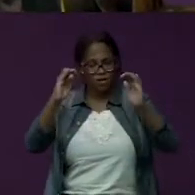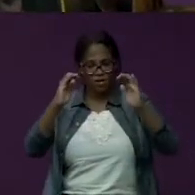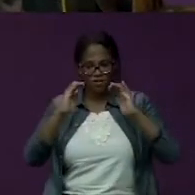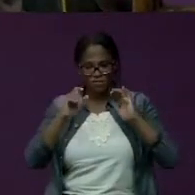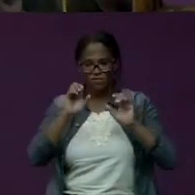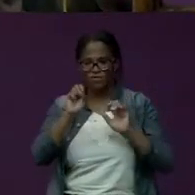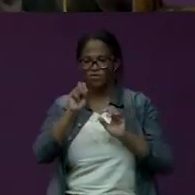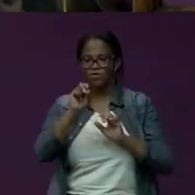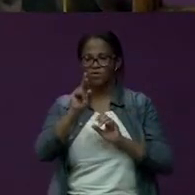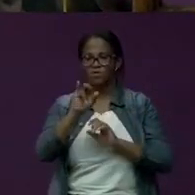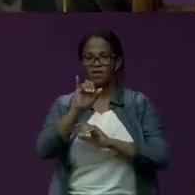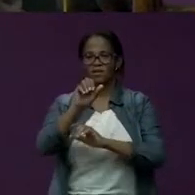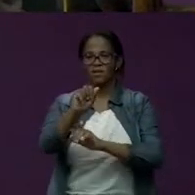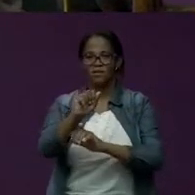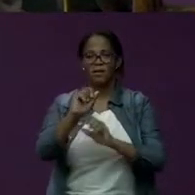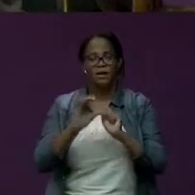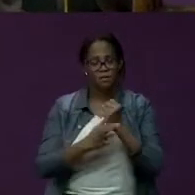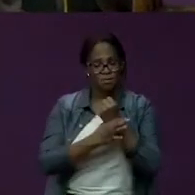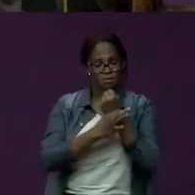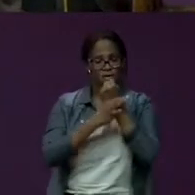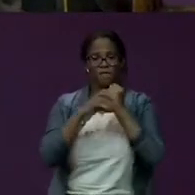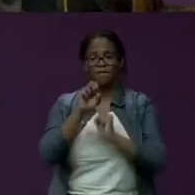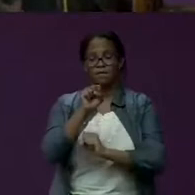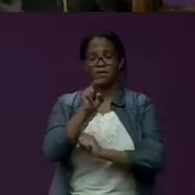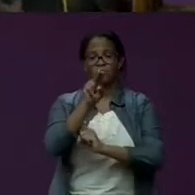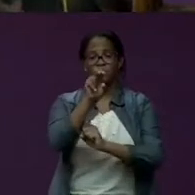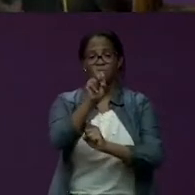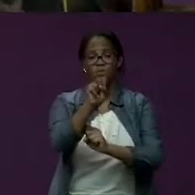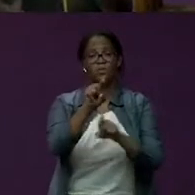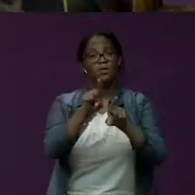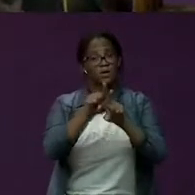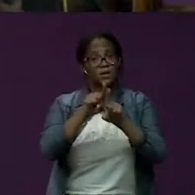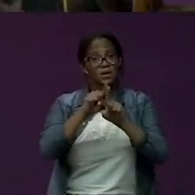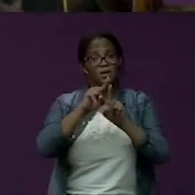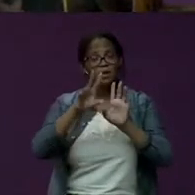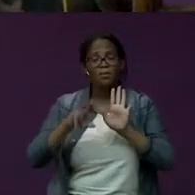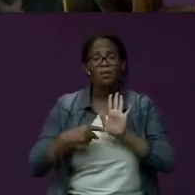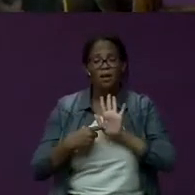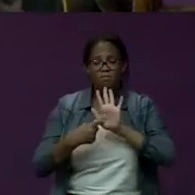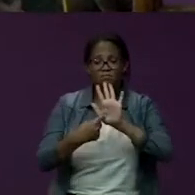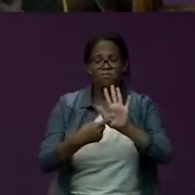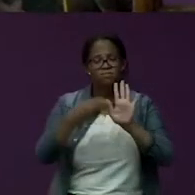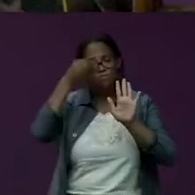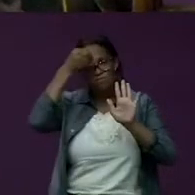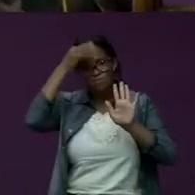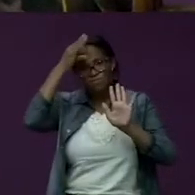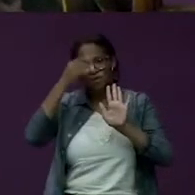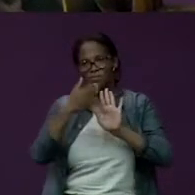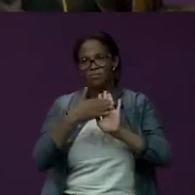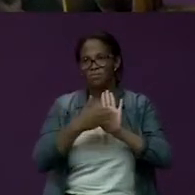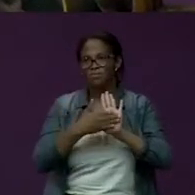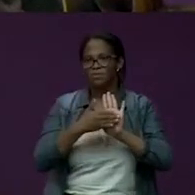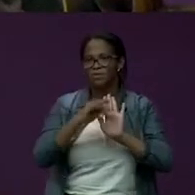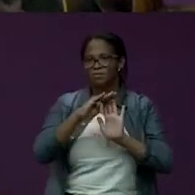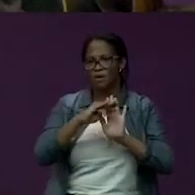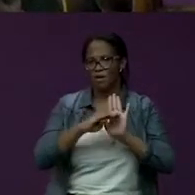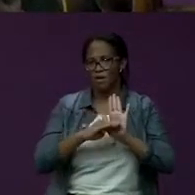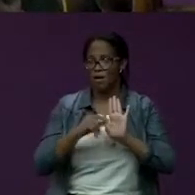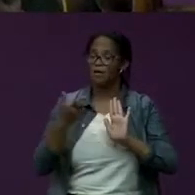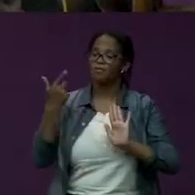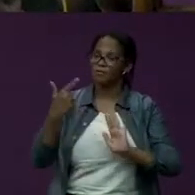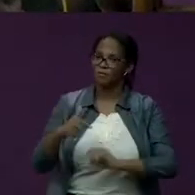de defesa do Sistema Único de Saúde e de trazer conhecimentos, né? Como foi o caso, aí eu volto ao exemplo